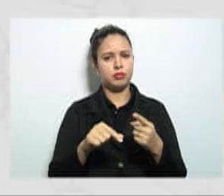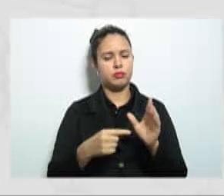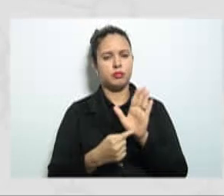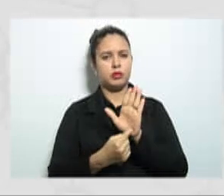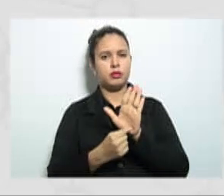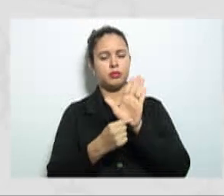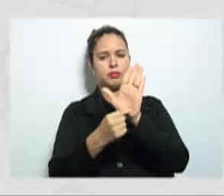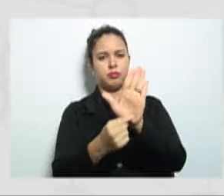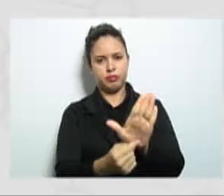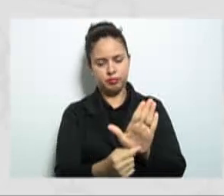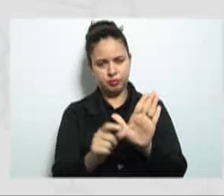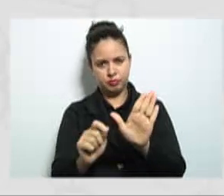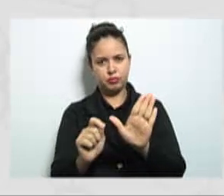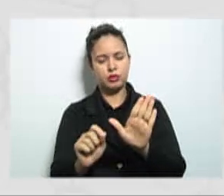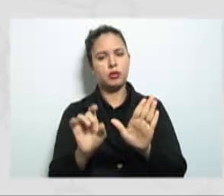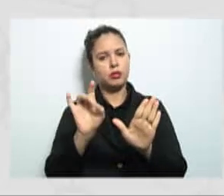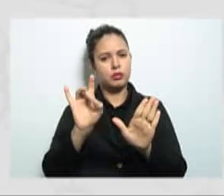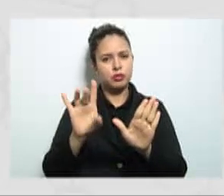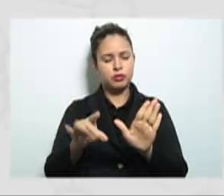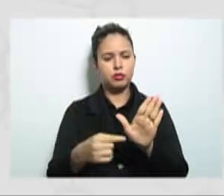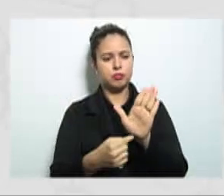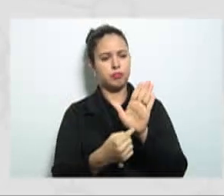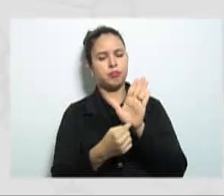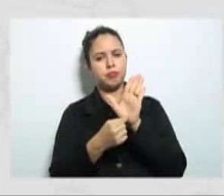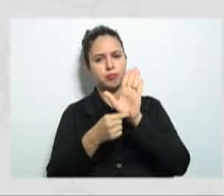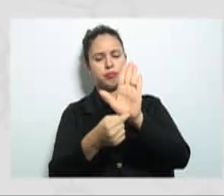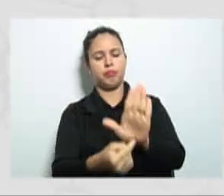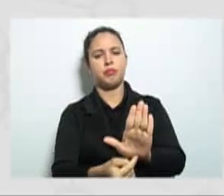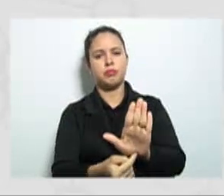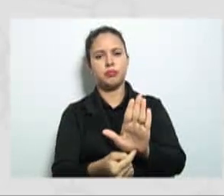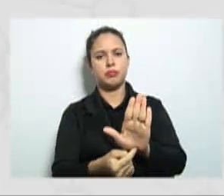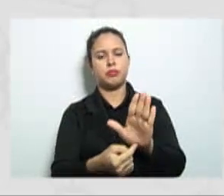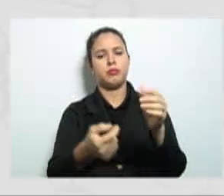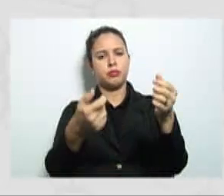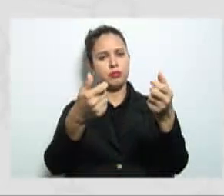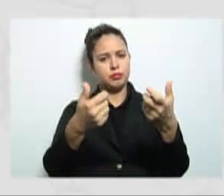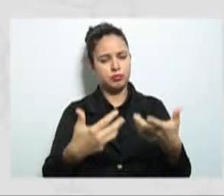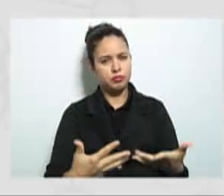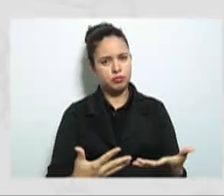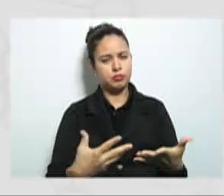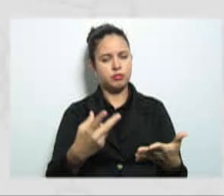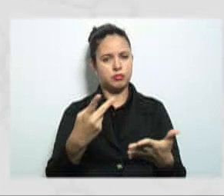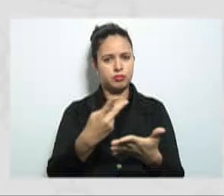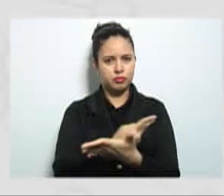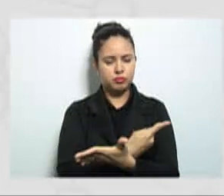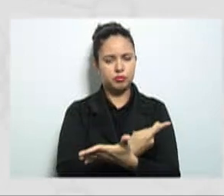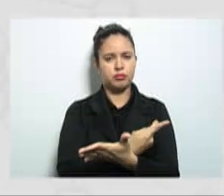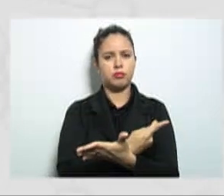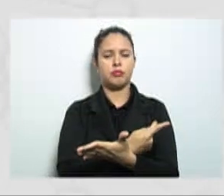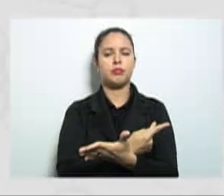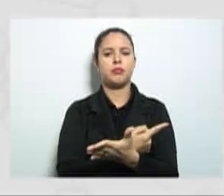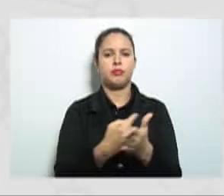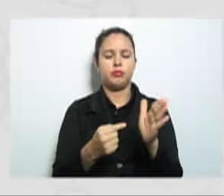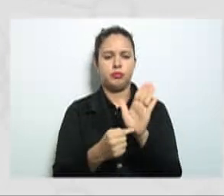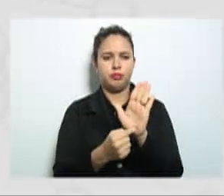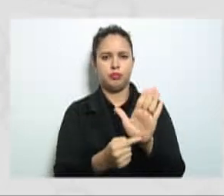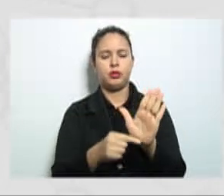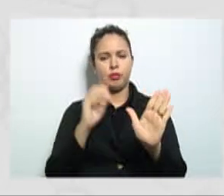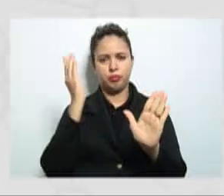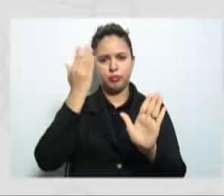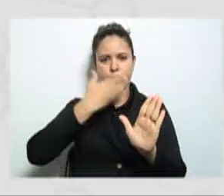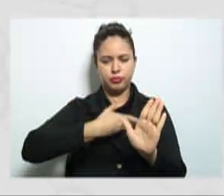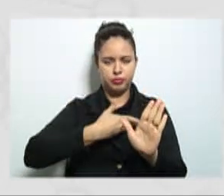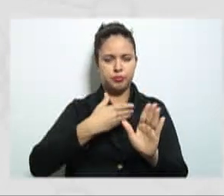expositiva, que é aquela que eu vou apenas expor, né? Explanar alguma coisa, um fato que já está mais do que